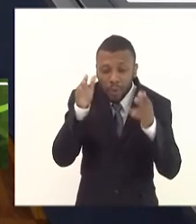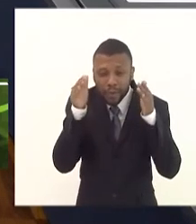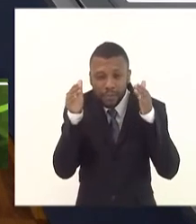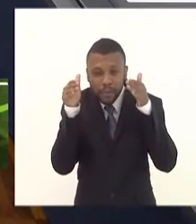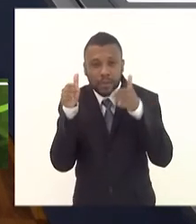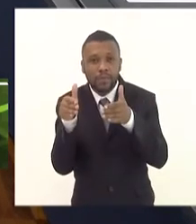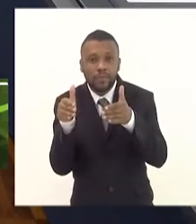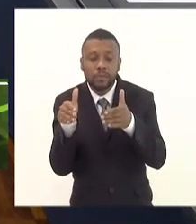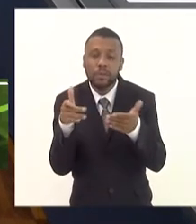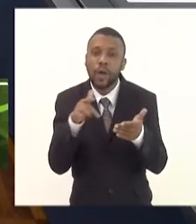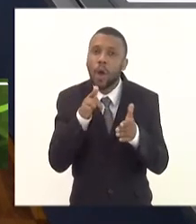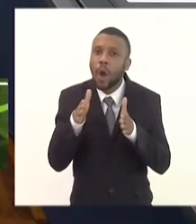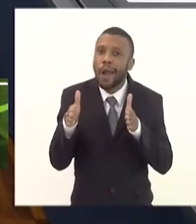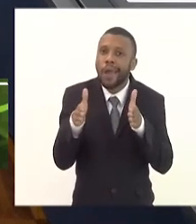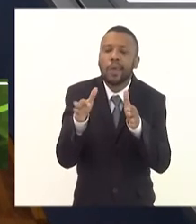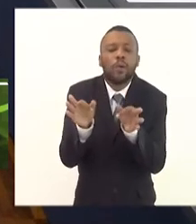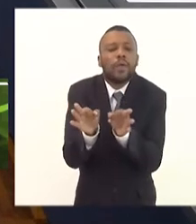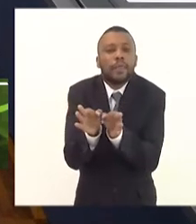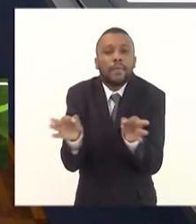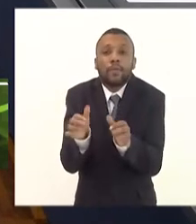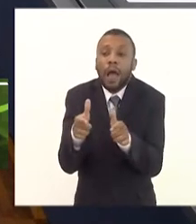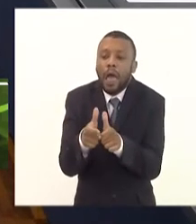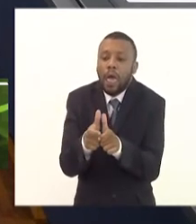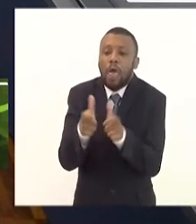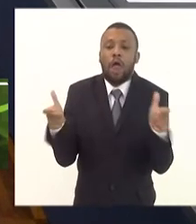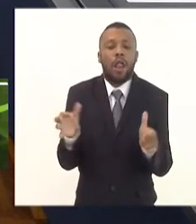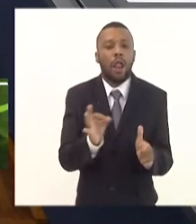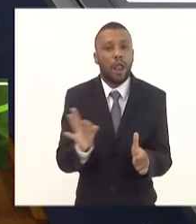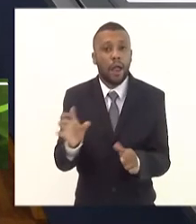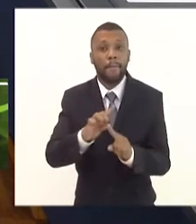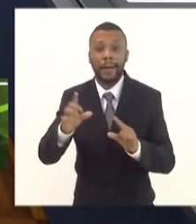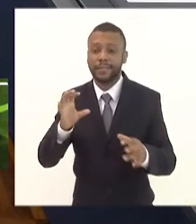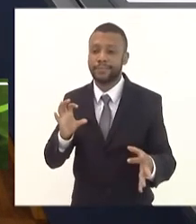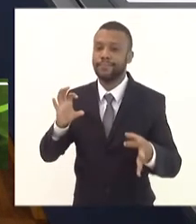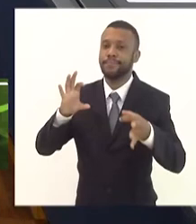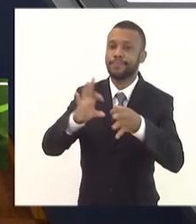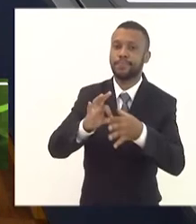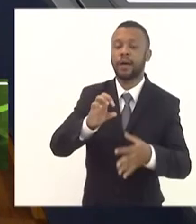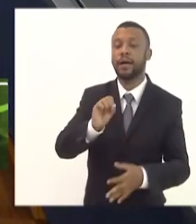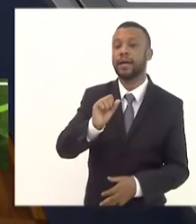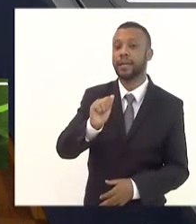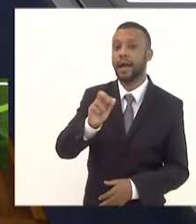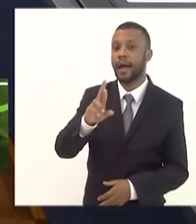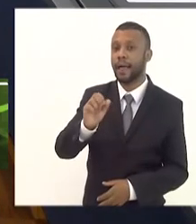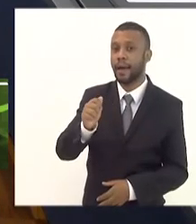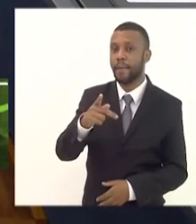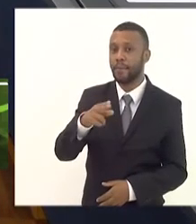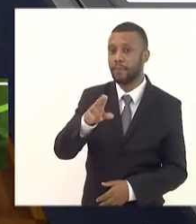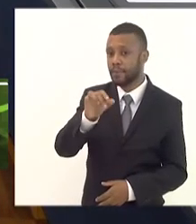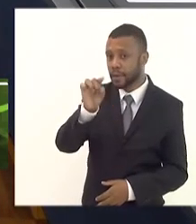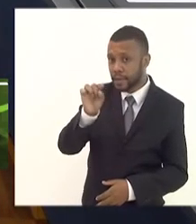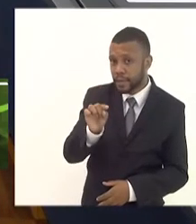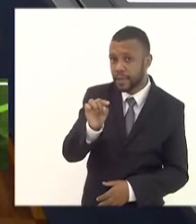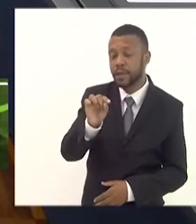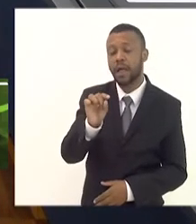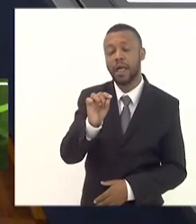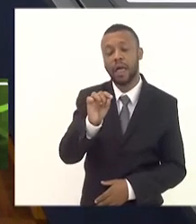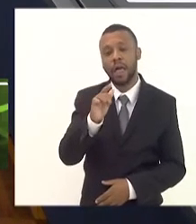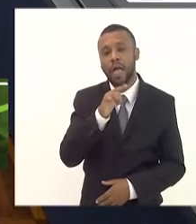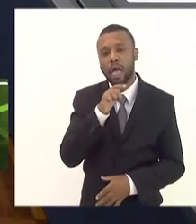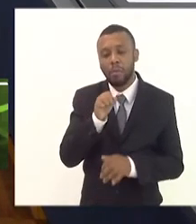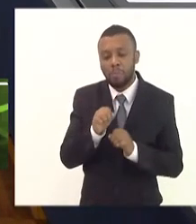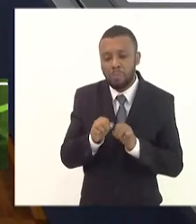que não são rios de grande porte, mas que demandam possivelmente ao Sarapuí, encheram e inundou o centro de